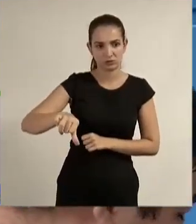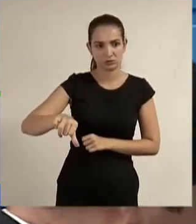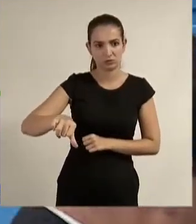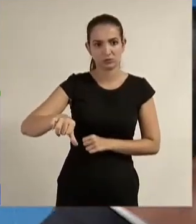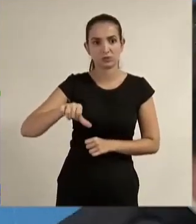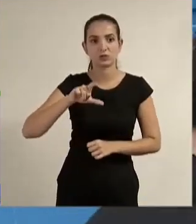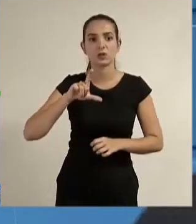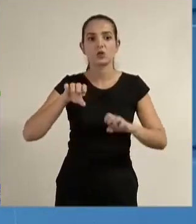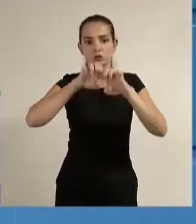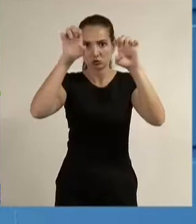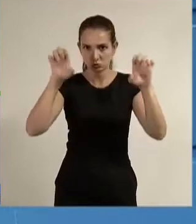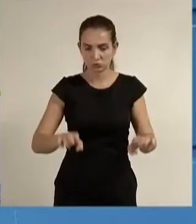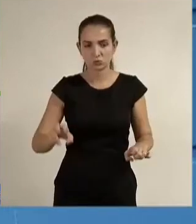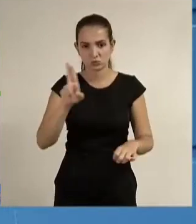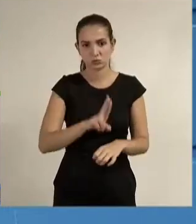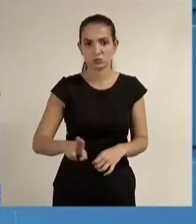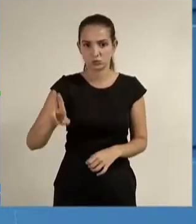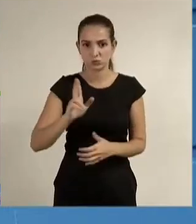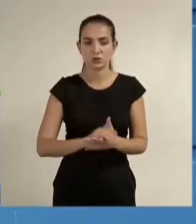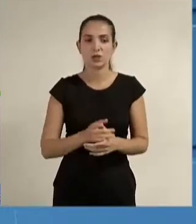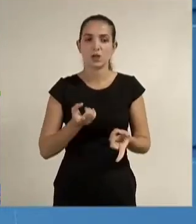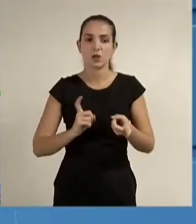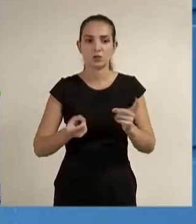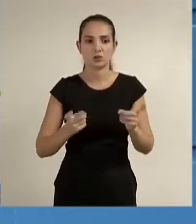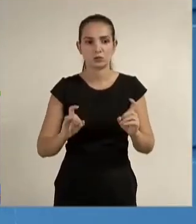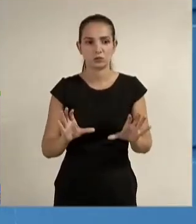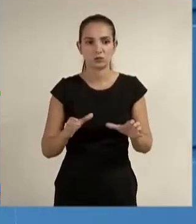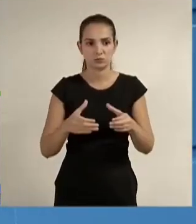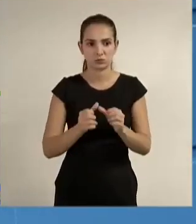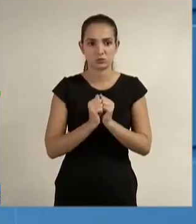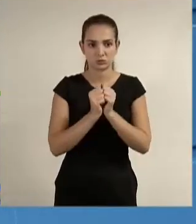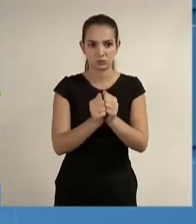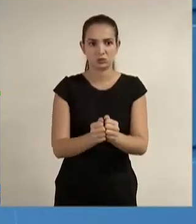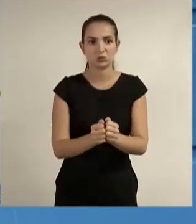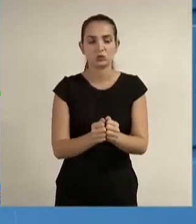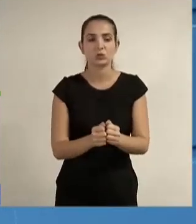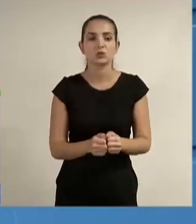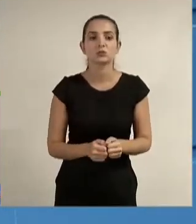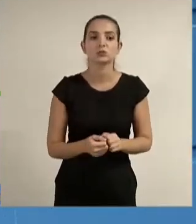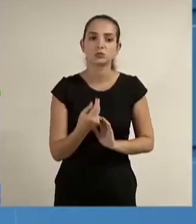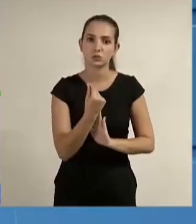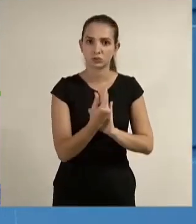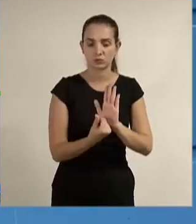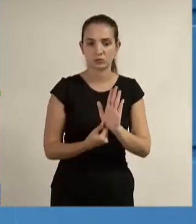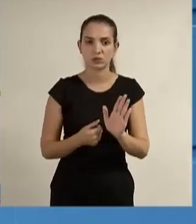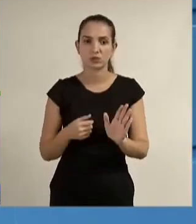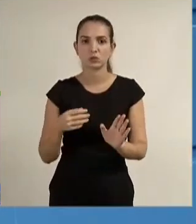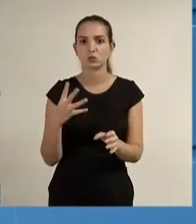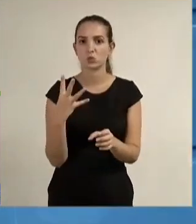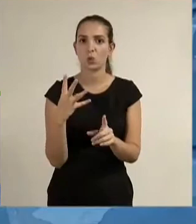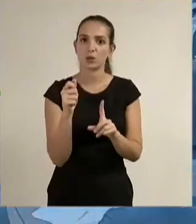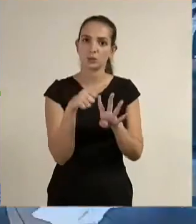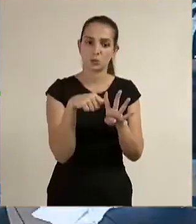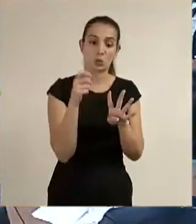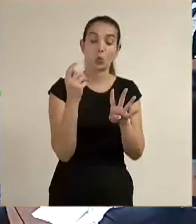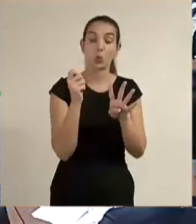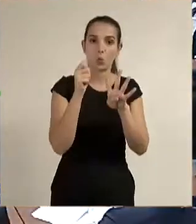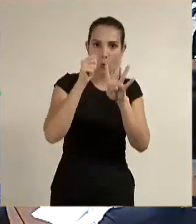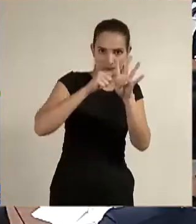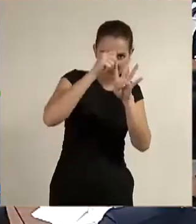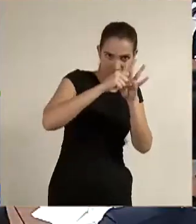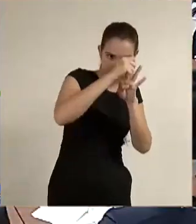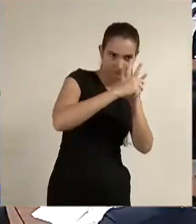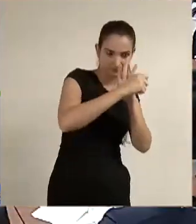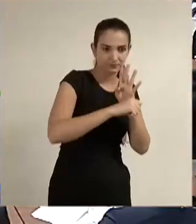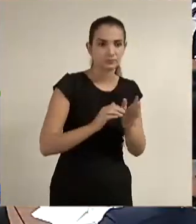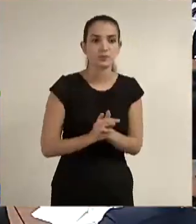a infraestrutura, para a reunião da Comissão de Acompanhamento e Execução Orçamentária do último quadrimestre. Vou consultar